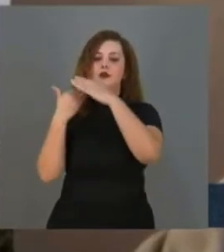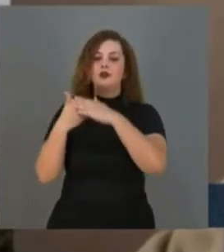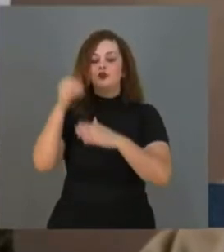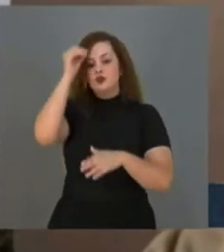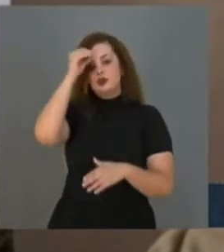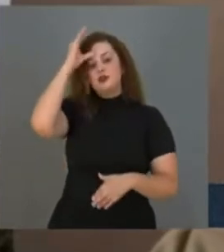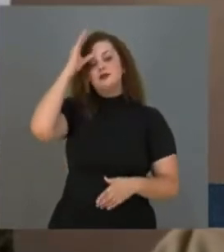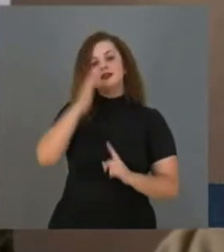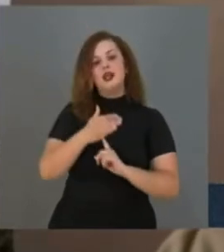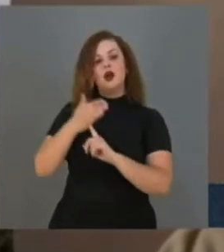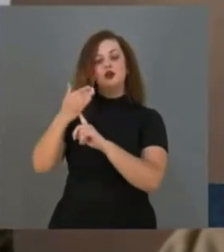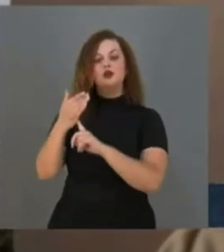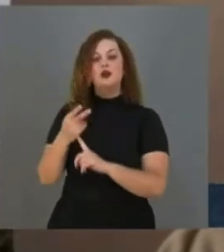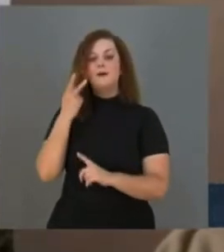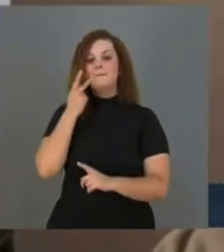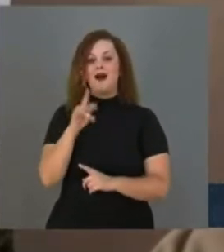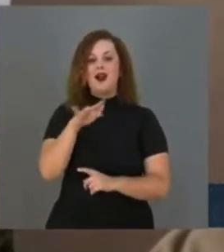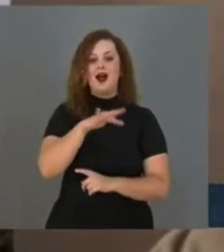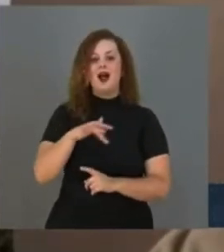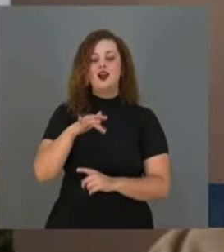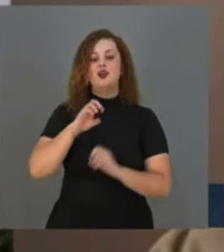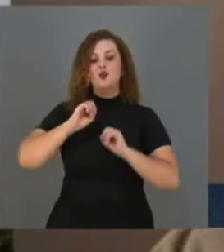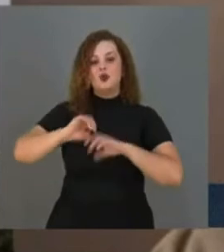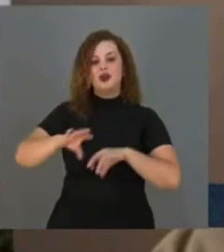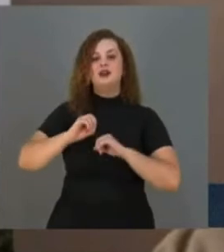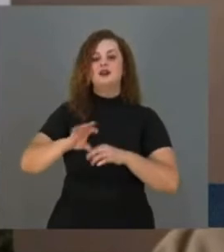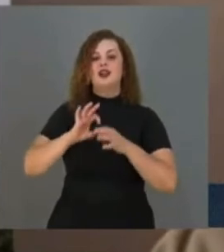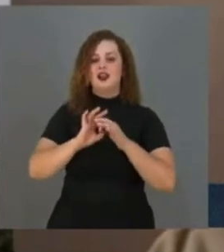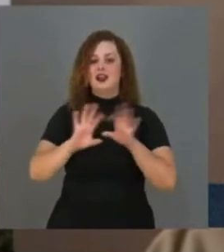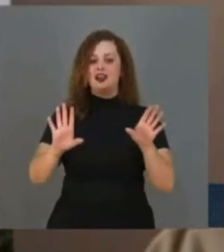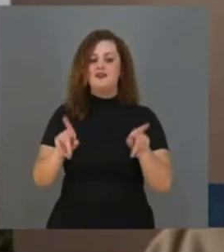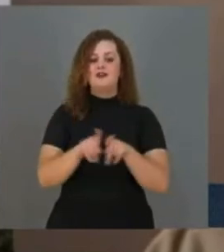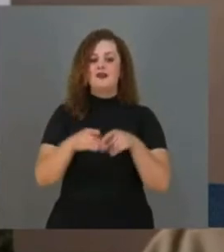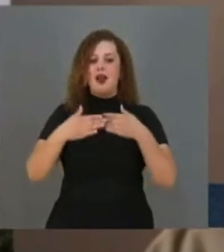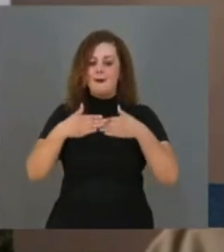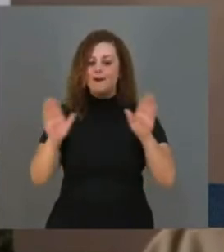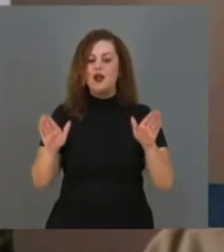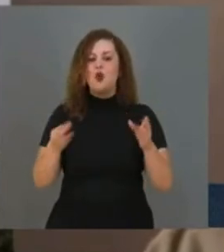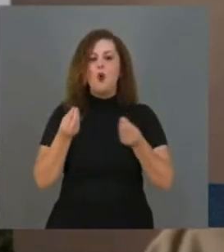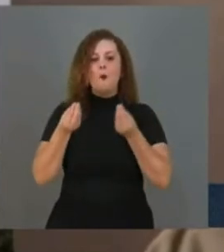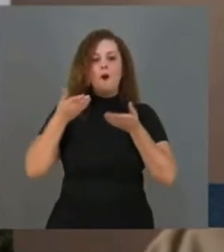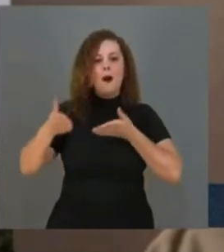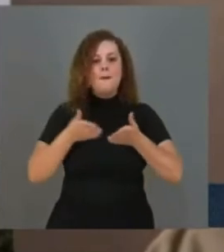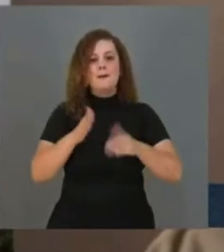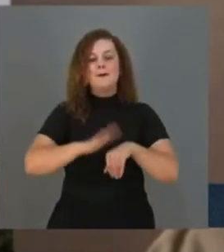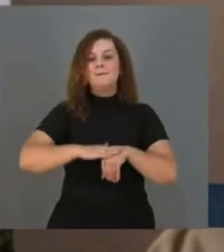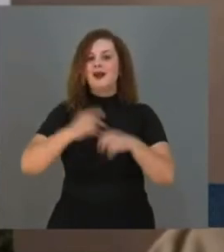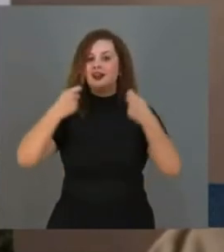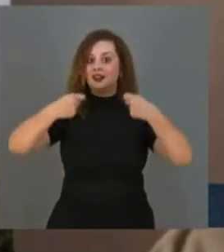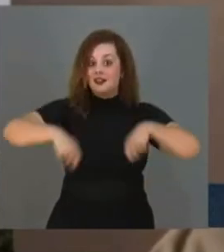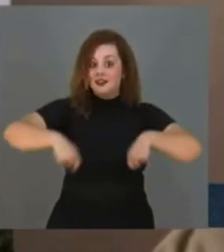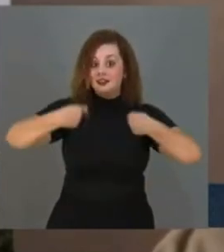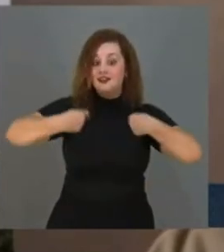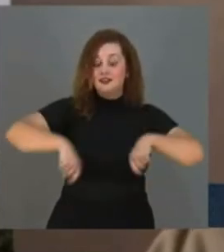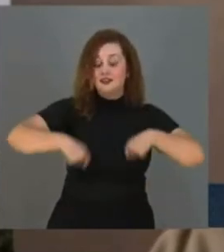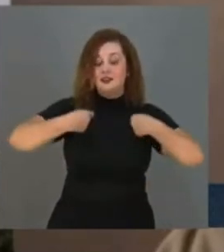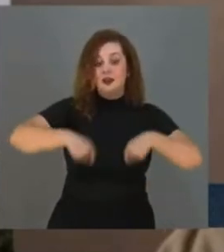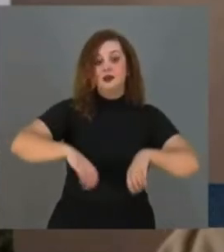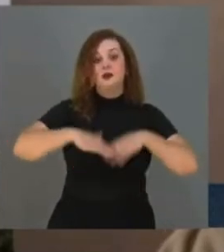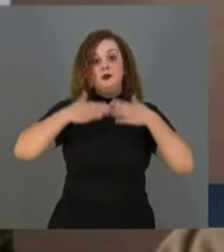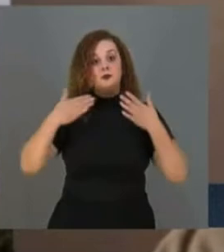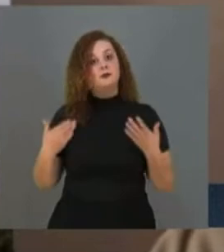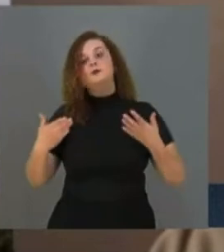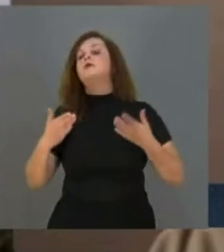e tecnologias para a educação livres e abertas, como um caminho cada vez mais necessário. Por